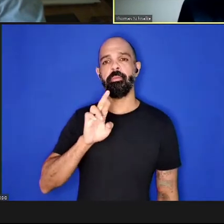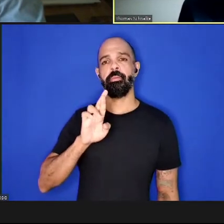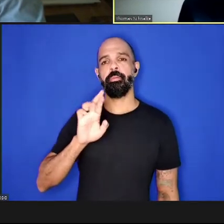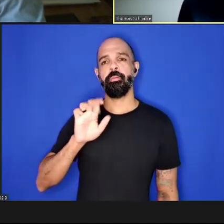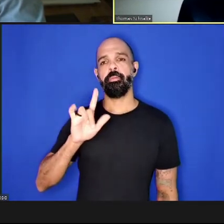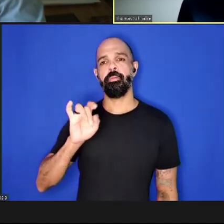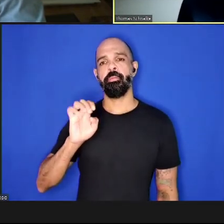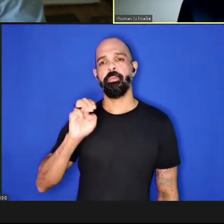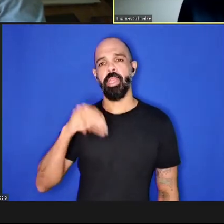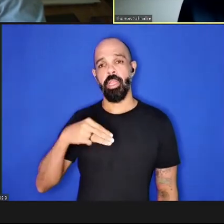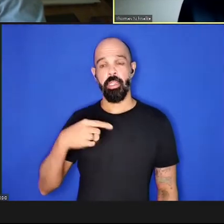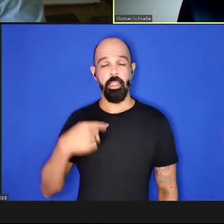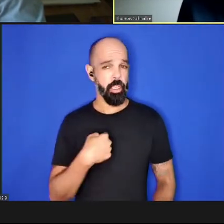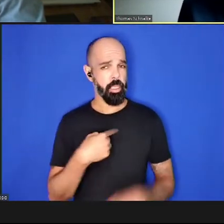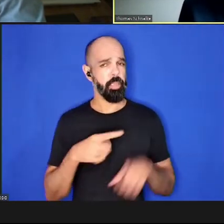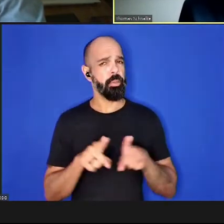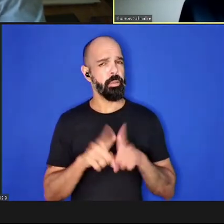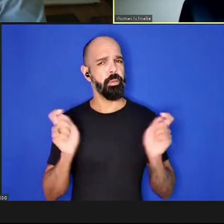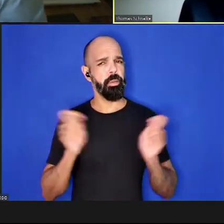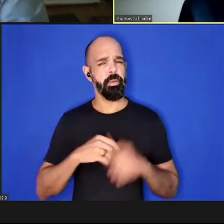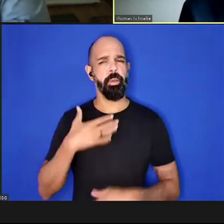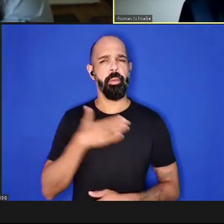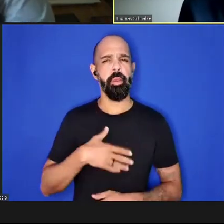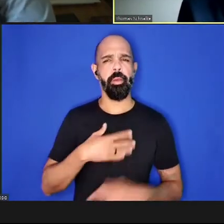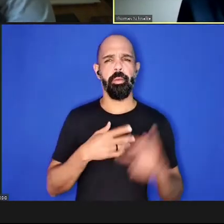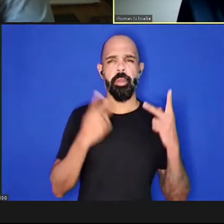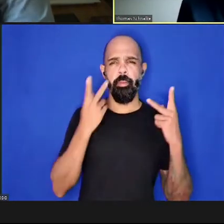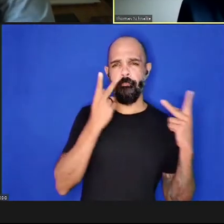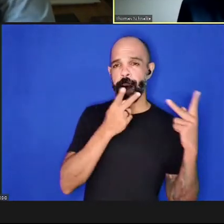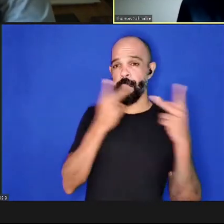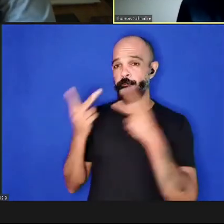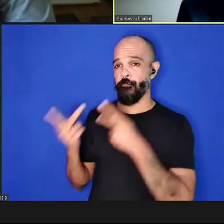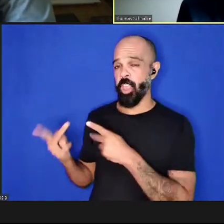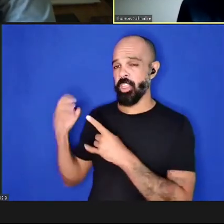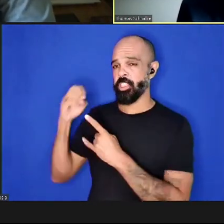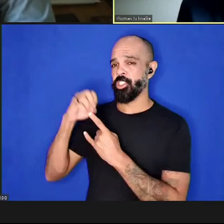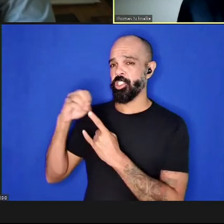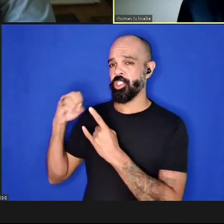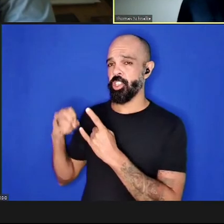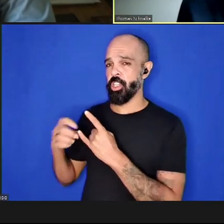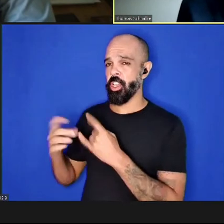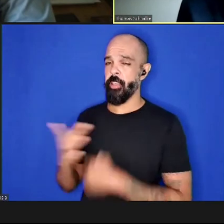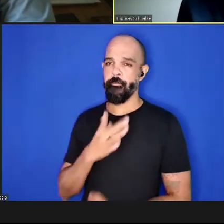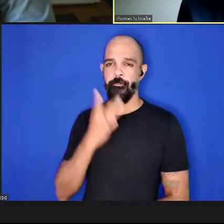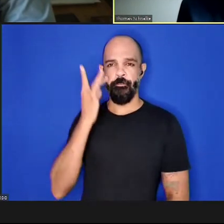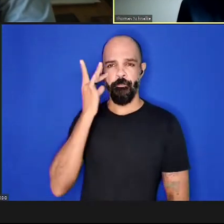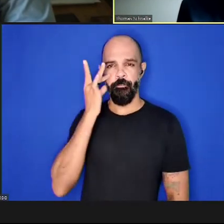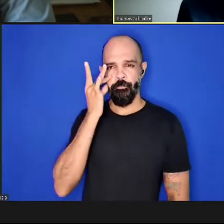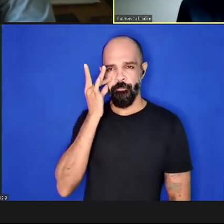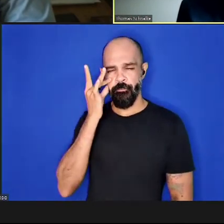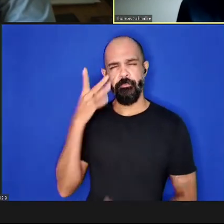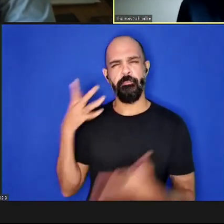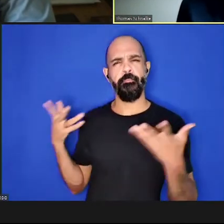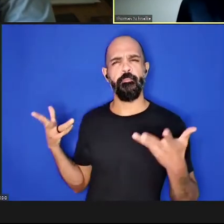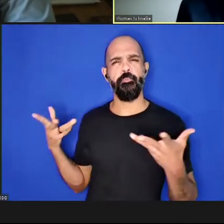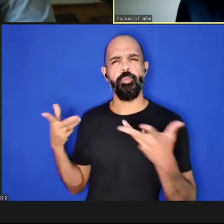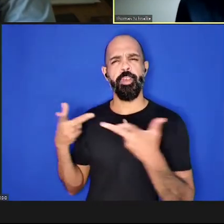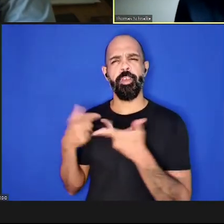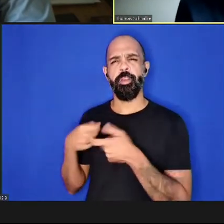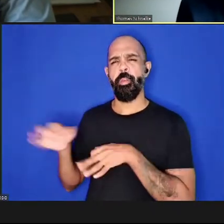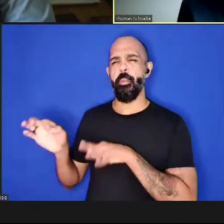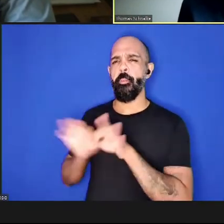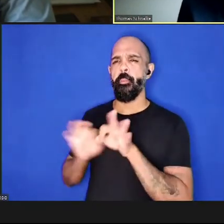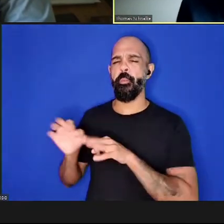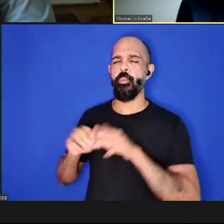tive o prazer de visitar a Fiocruz e ver um maravilhoso projeto de museu